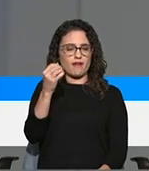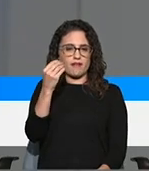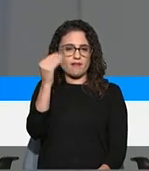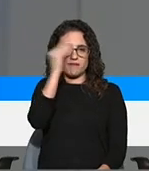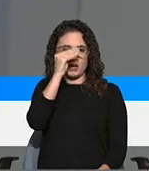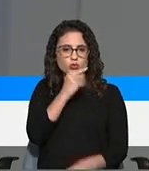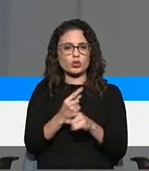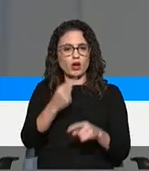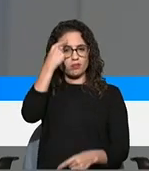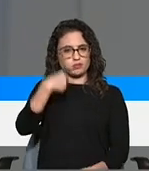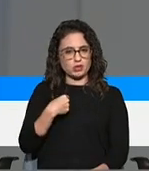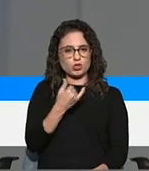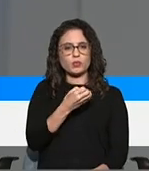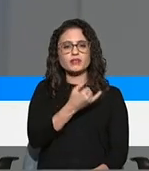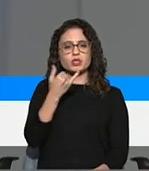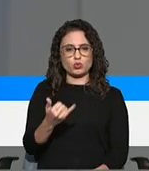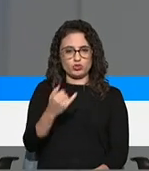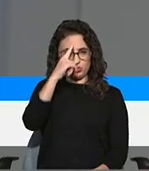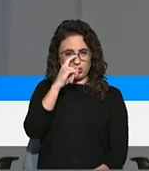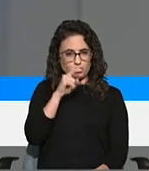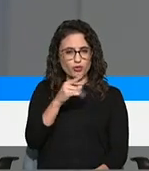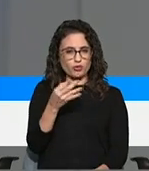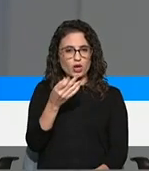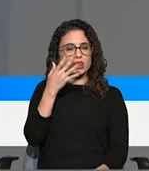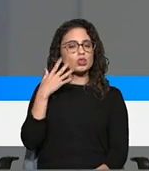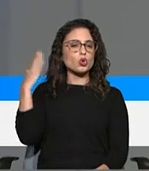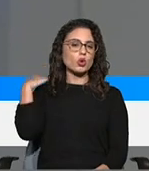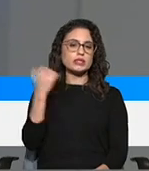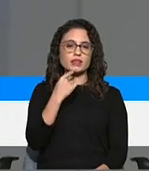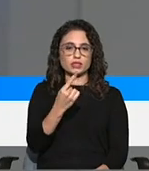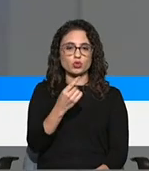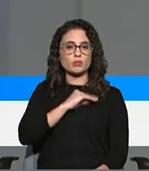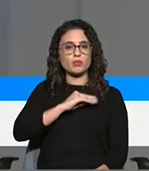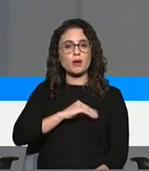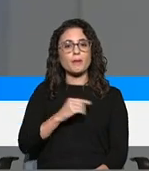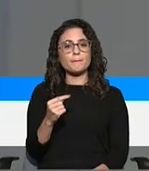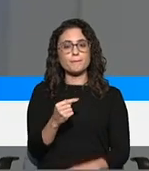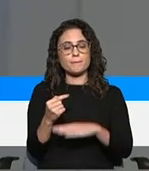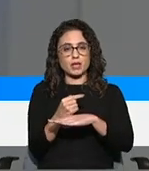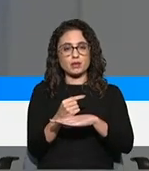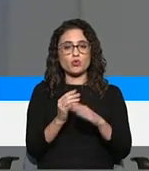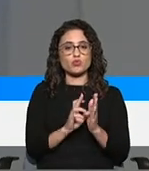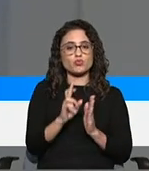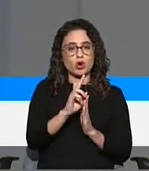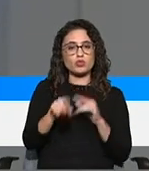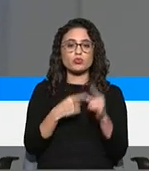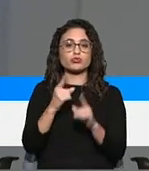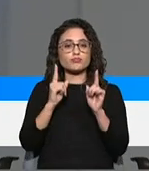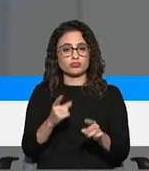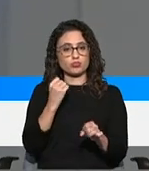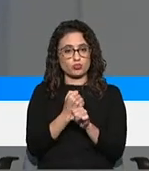202 António Costa ter e por um decreto do governo aumentado o salário mínimo e o mesmo ter entrado em vigor tanto quanto as